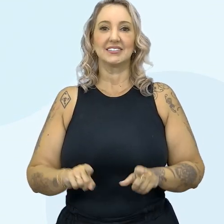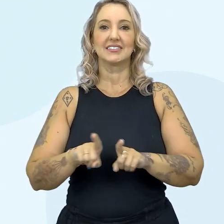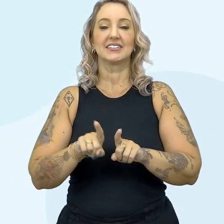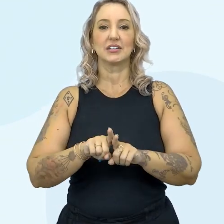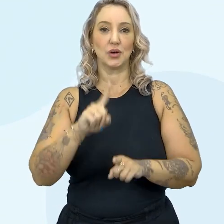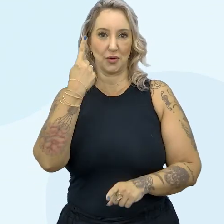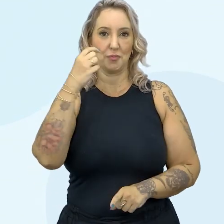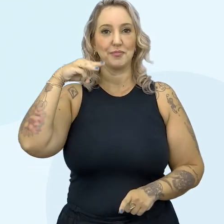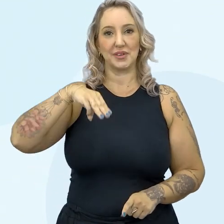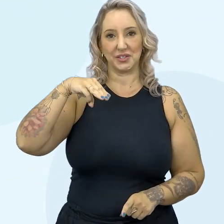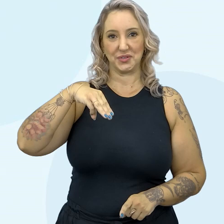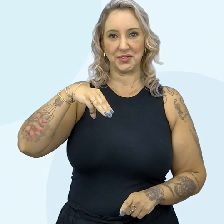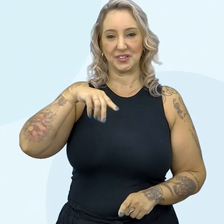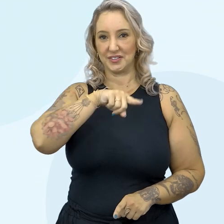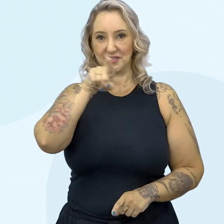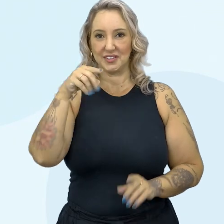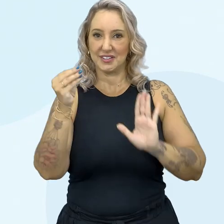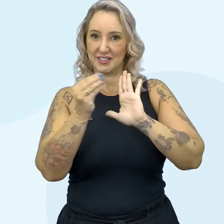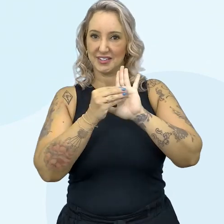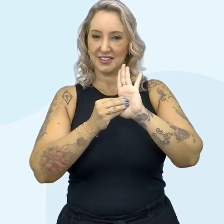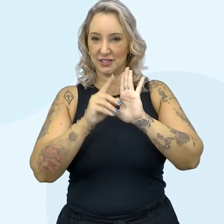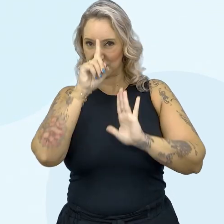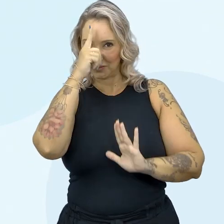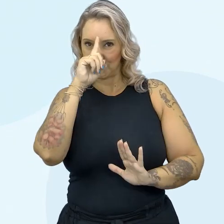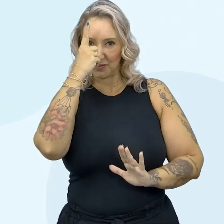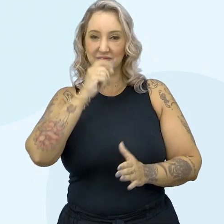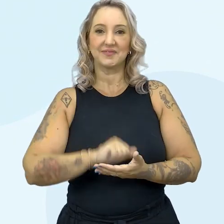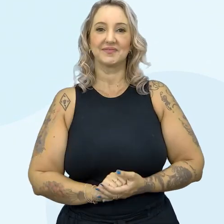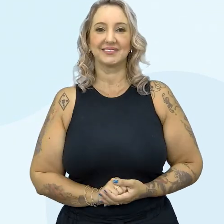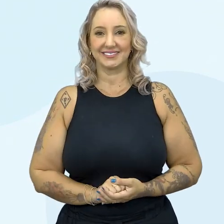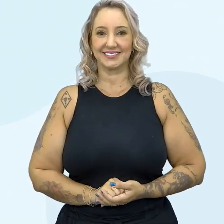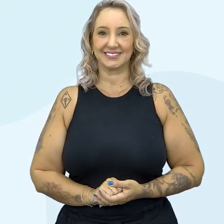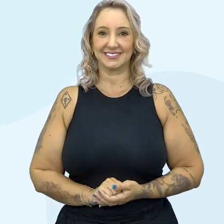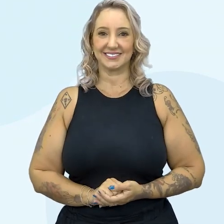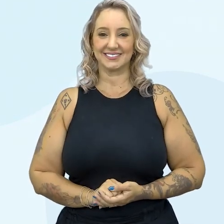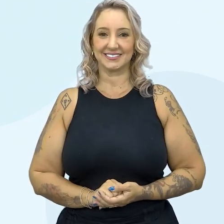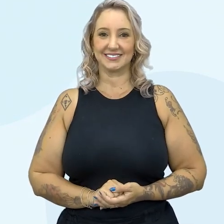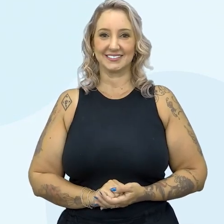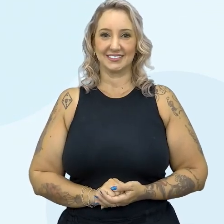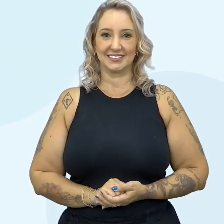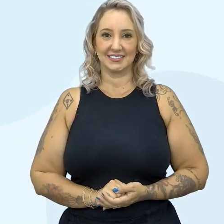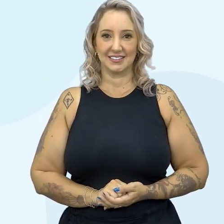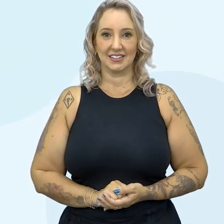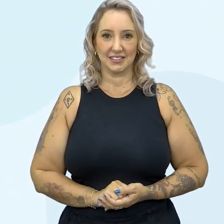mais um minutinho para vocês colocarem esses questionamentos.